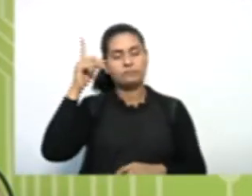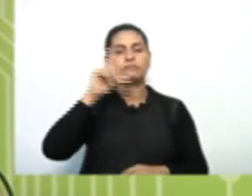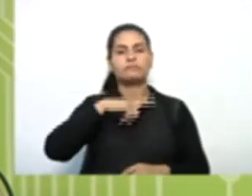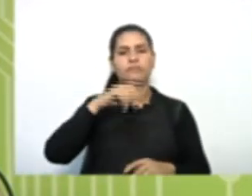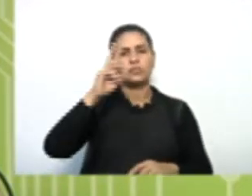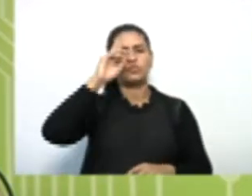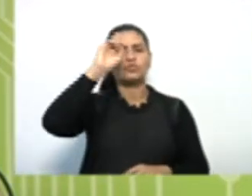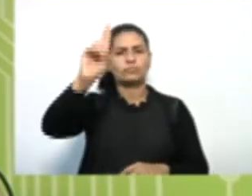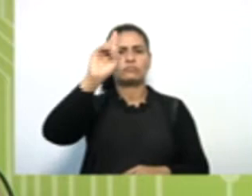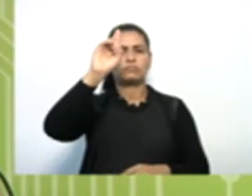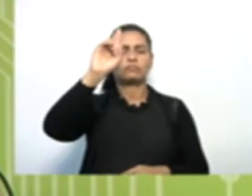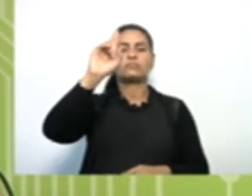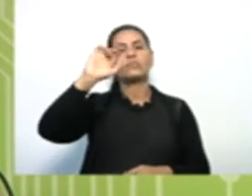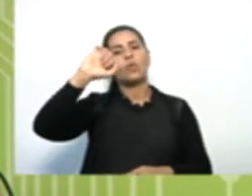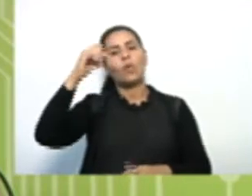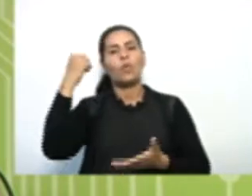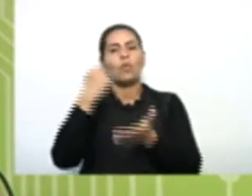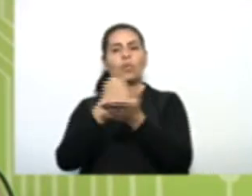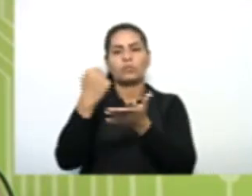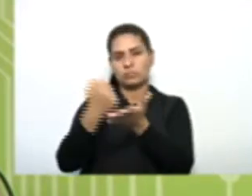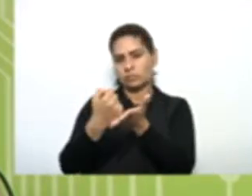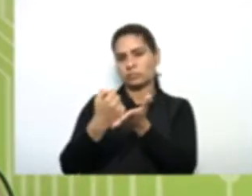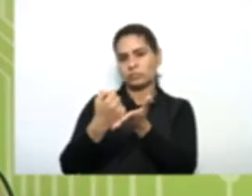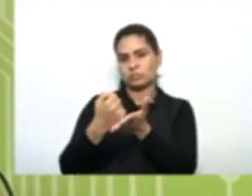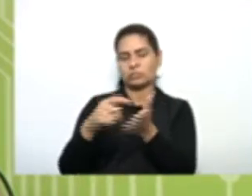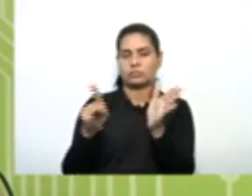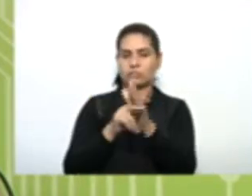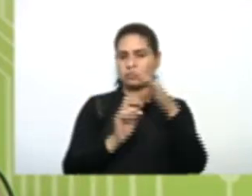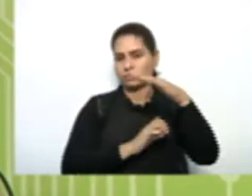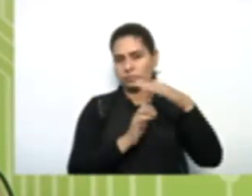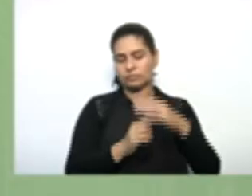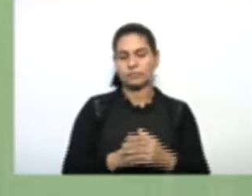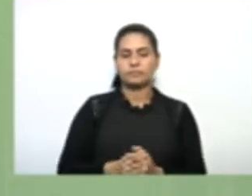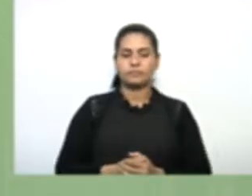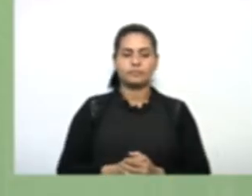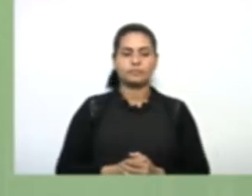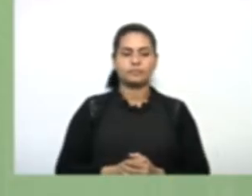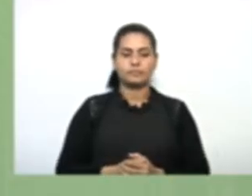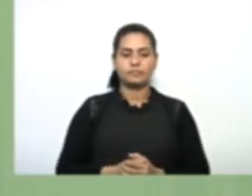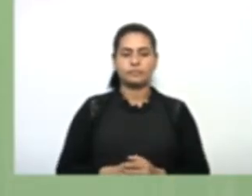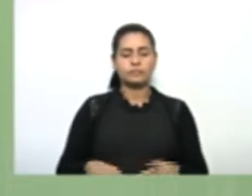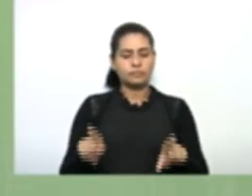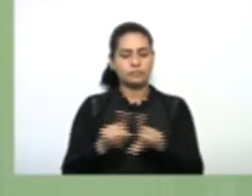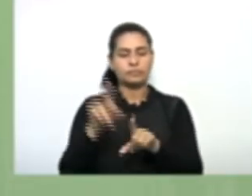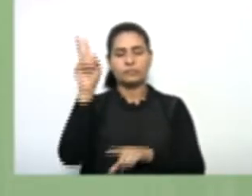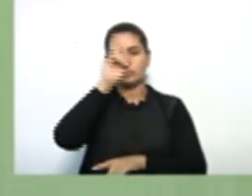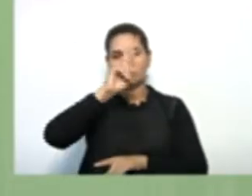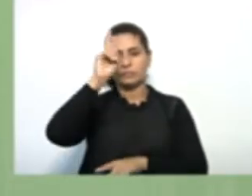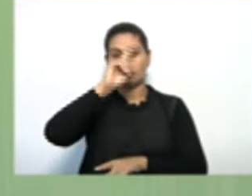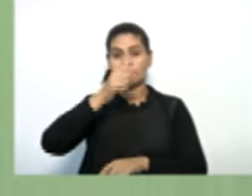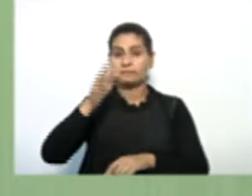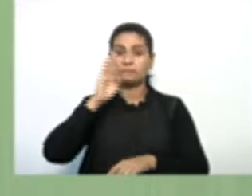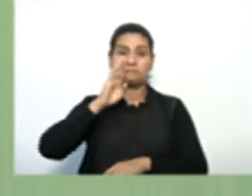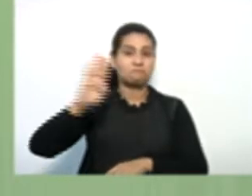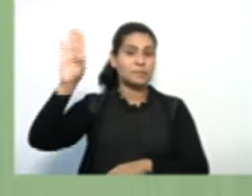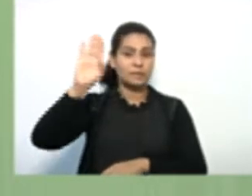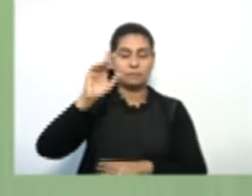realmente os donos ou os contratados por elas. A gente lembra que essa é uma das